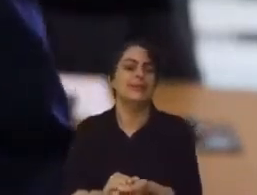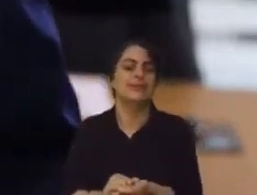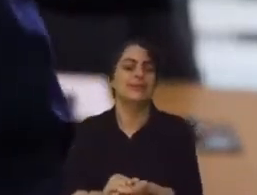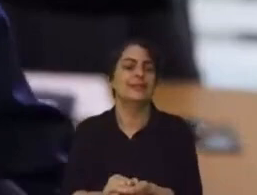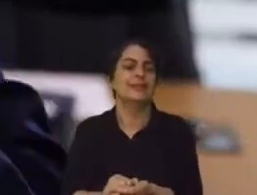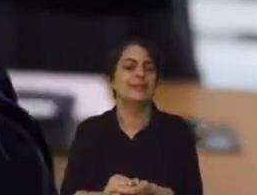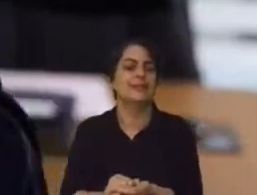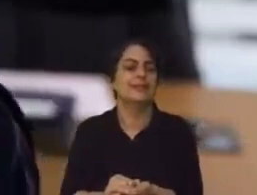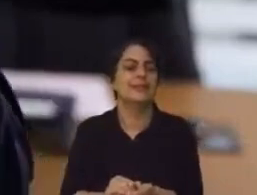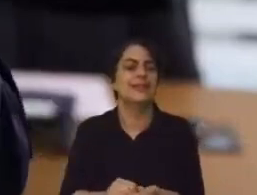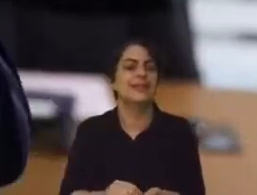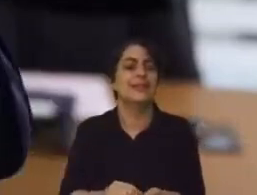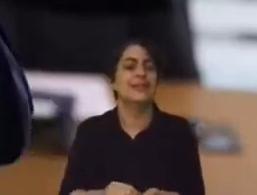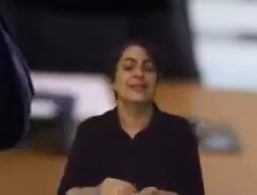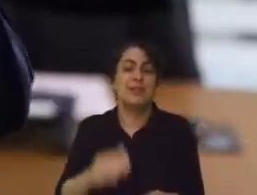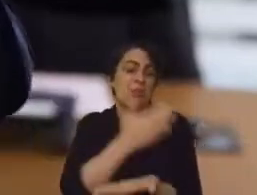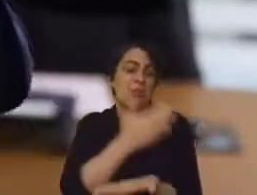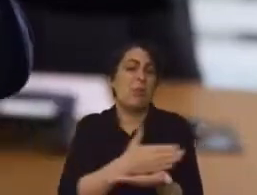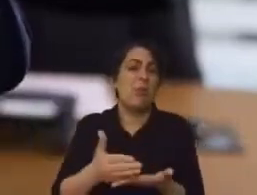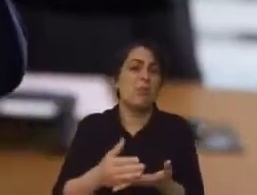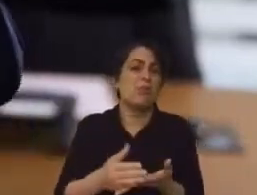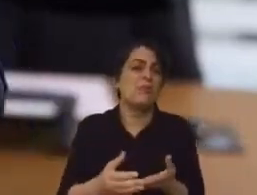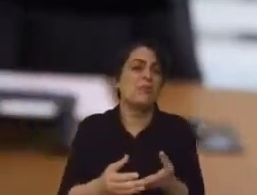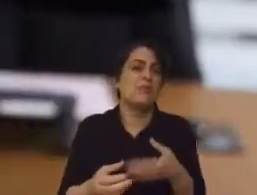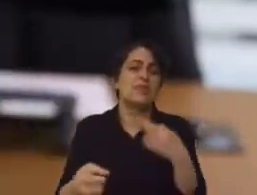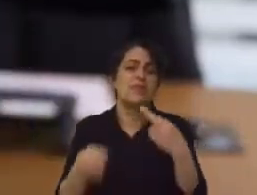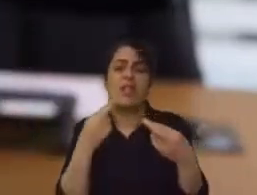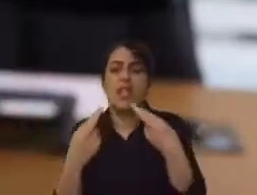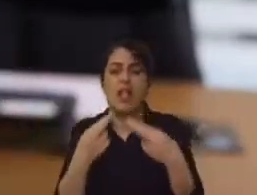nasceu criticando a estrutura sindical